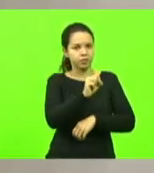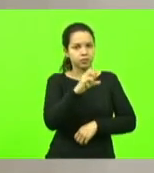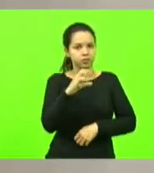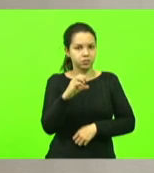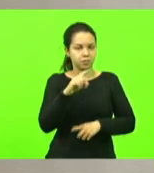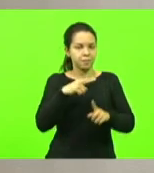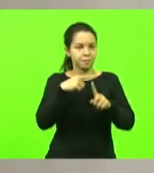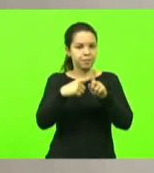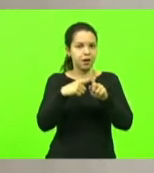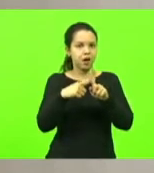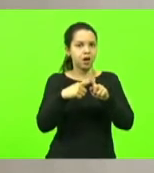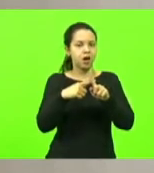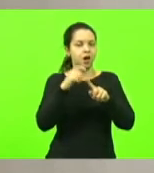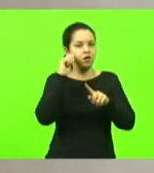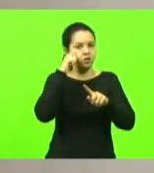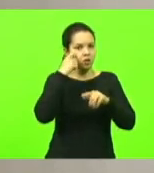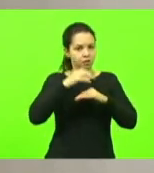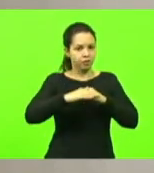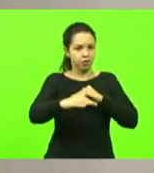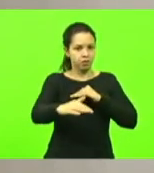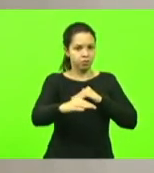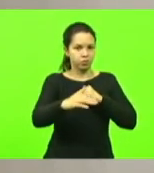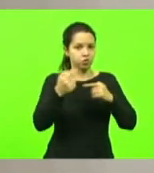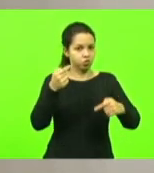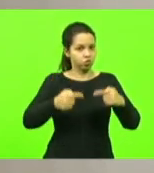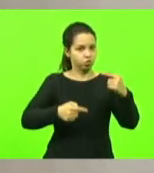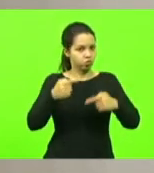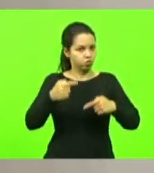asfalto. Em discussão.